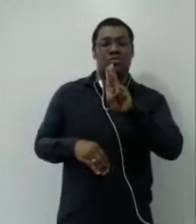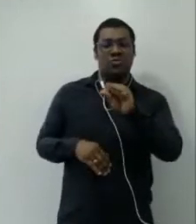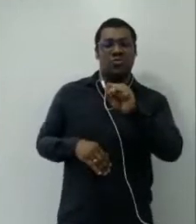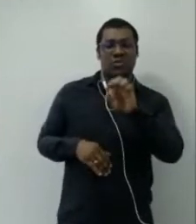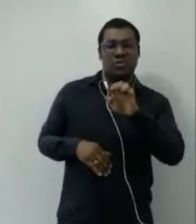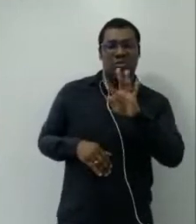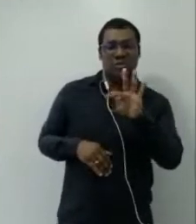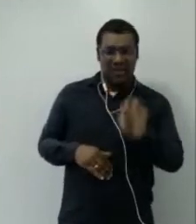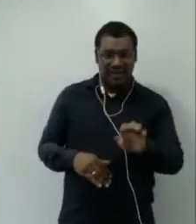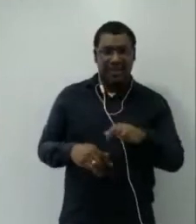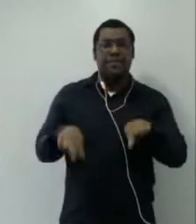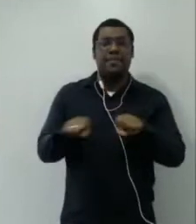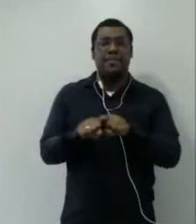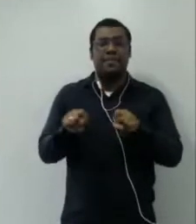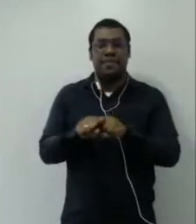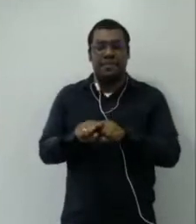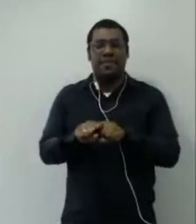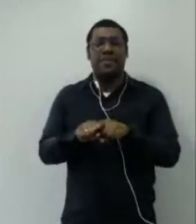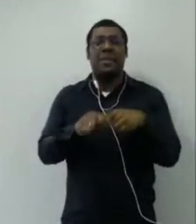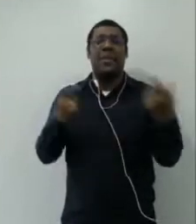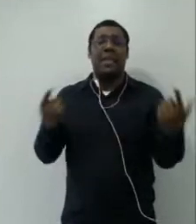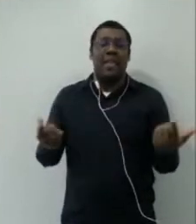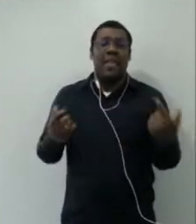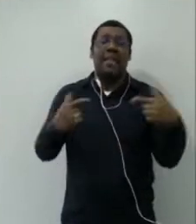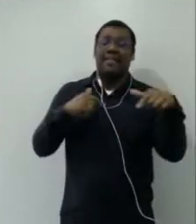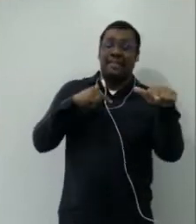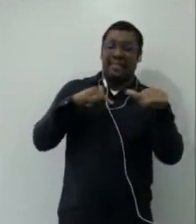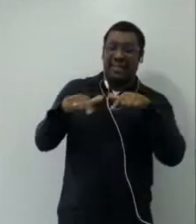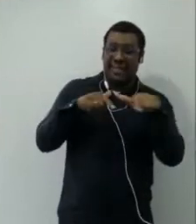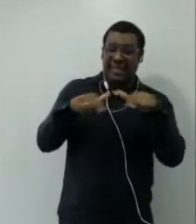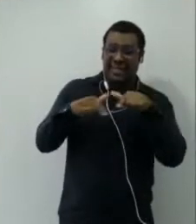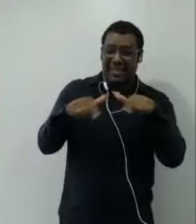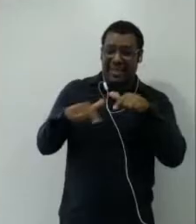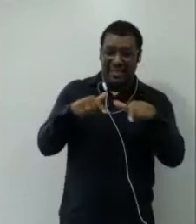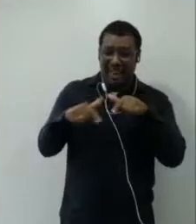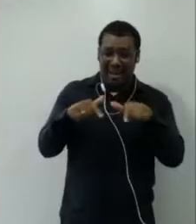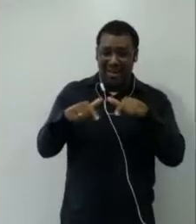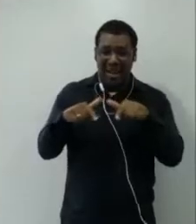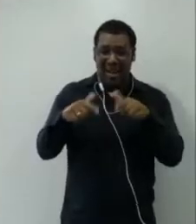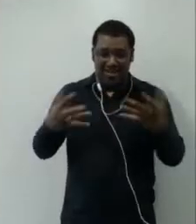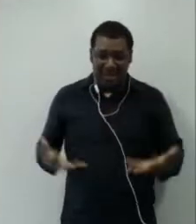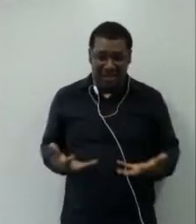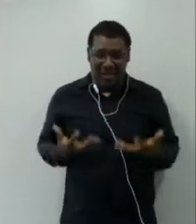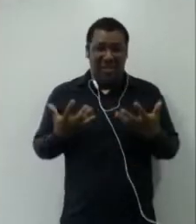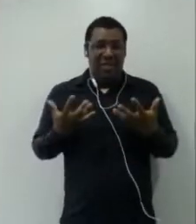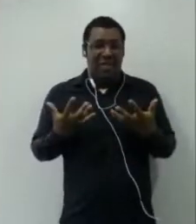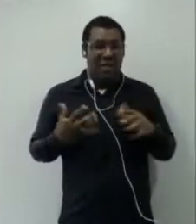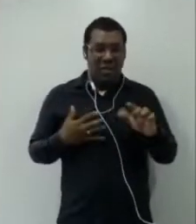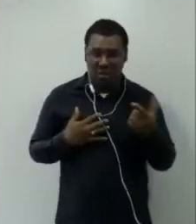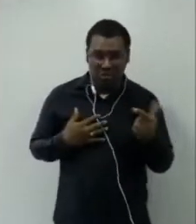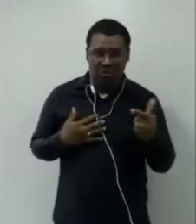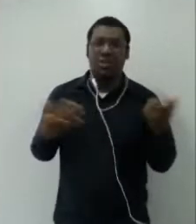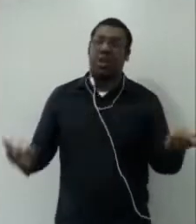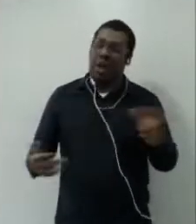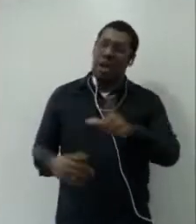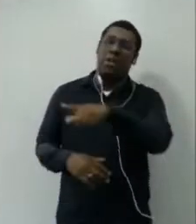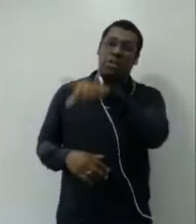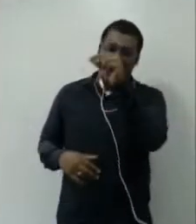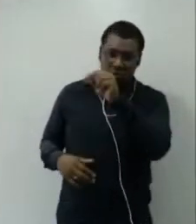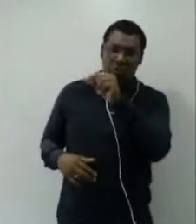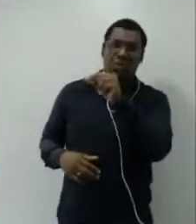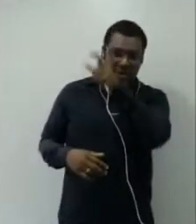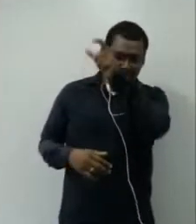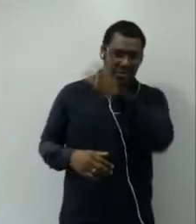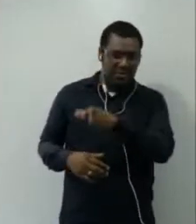E quando não pôde mais fazer isso, delegava esse mistério para os colegas dessa comissão de gestão de precedentes, que se ouve com muito